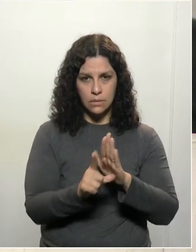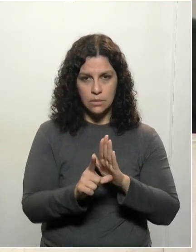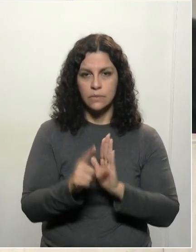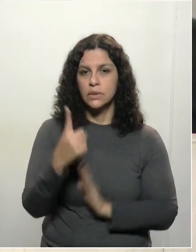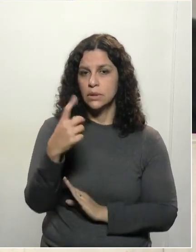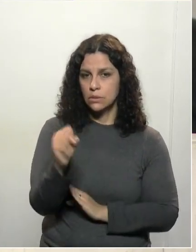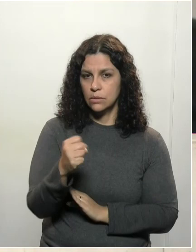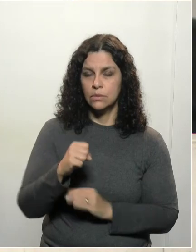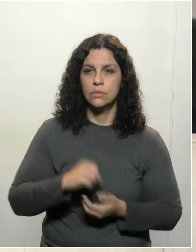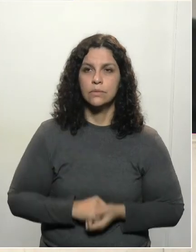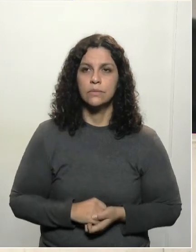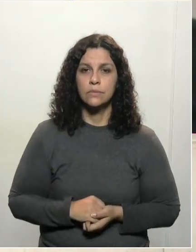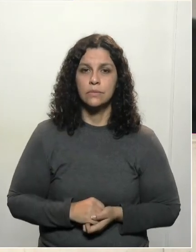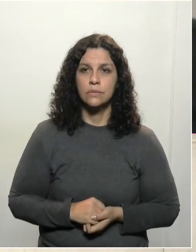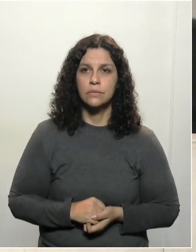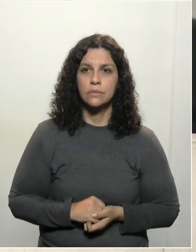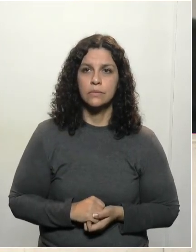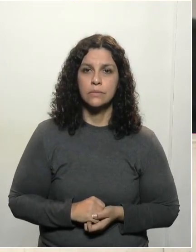legislativo número 18.